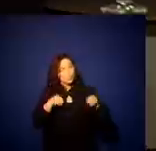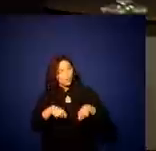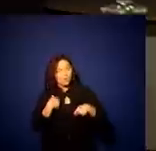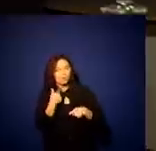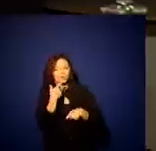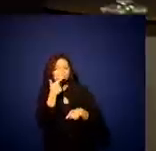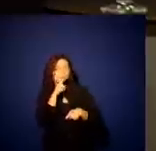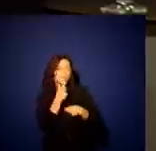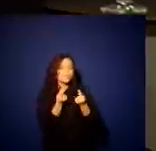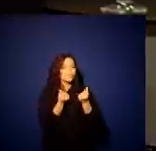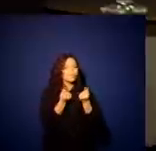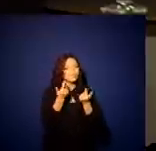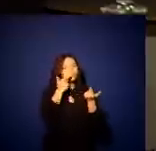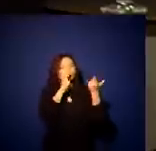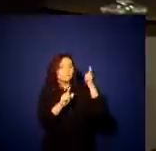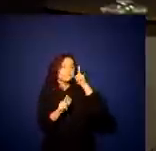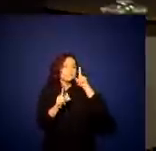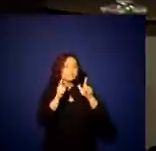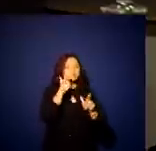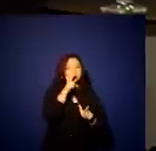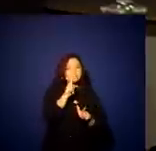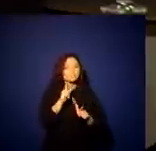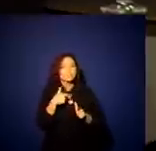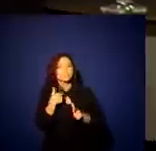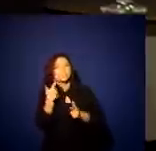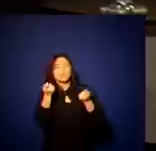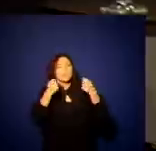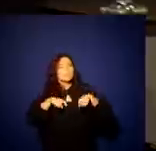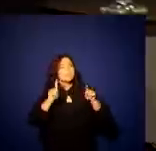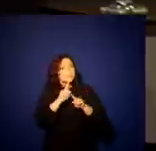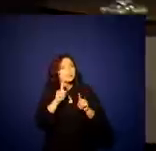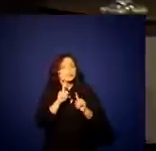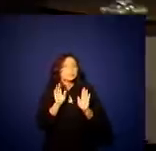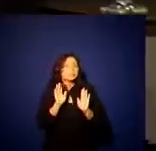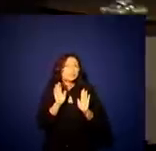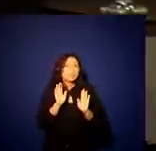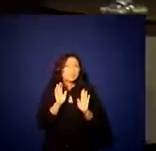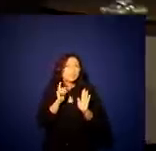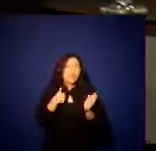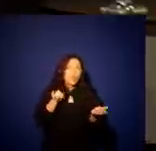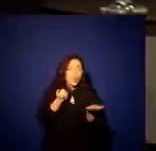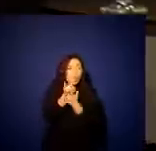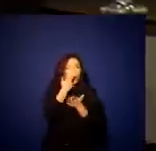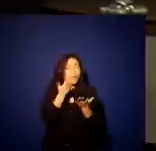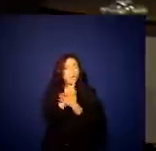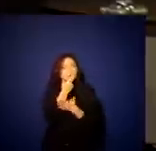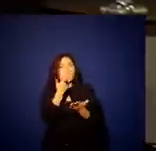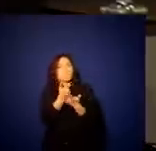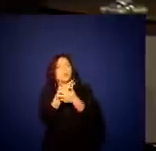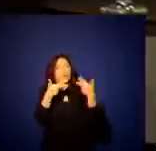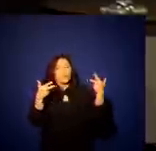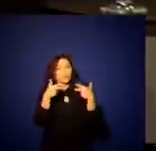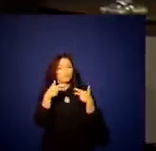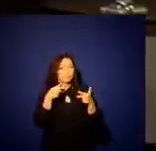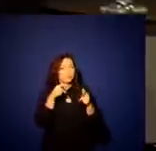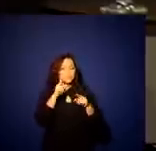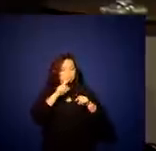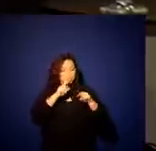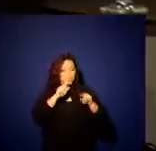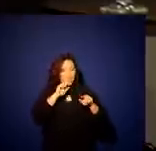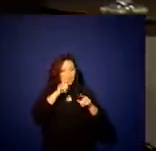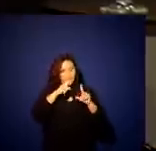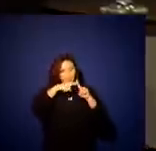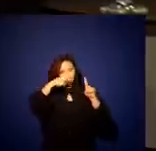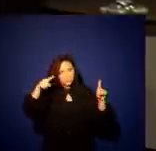segunda linha não precisa correr risco de tunarroudon você não precisa comprar mesmo estoques você não precisa adicionar muito